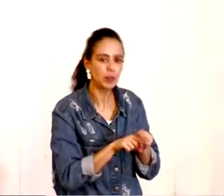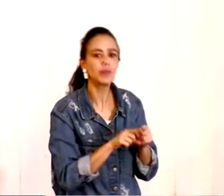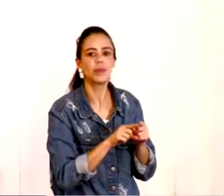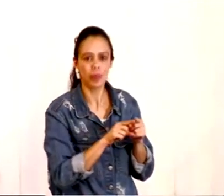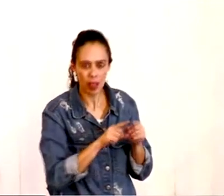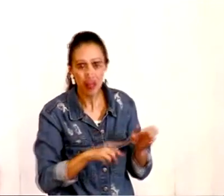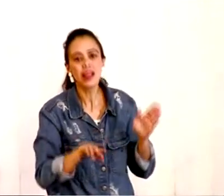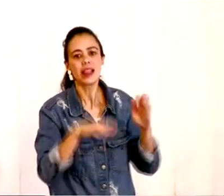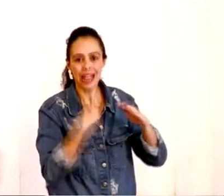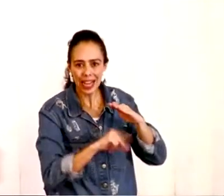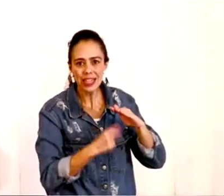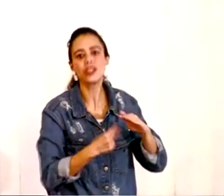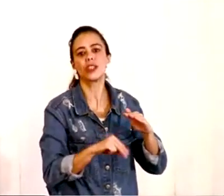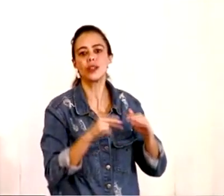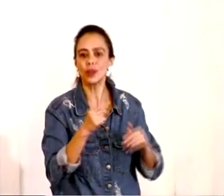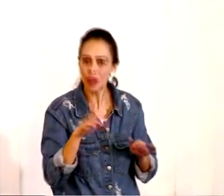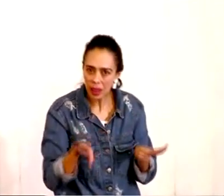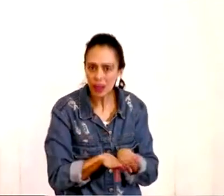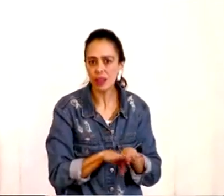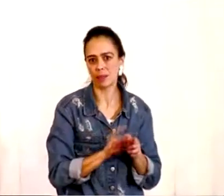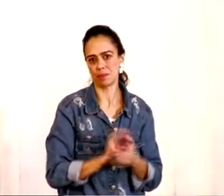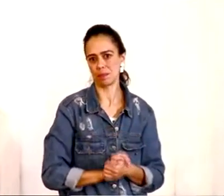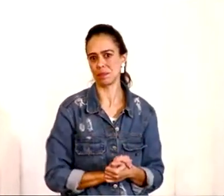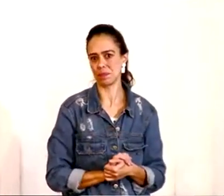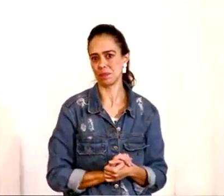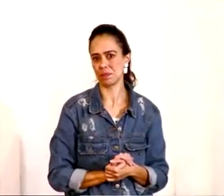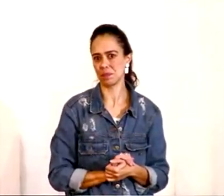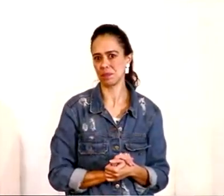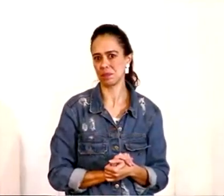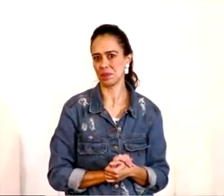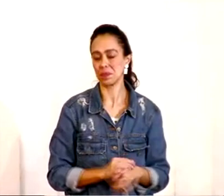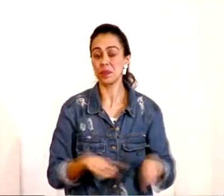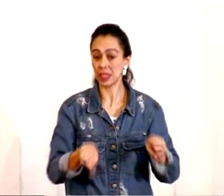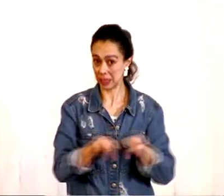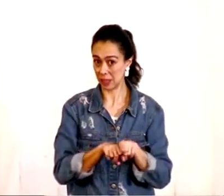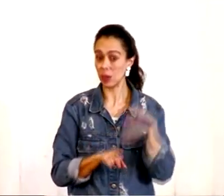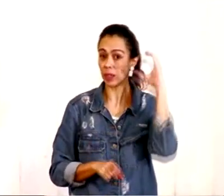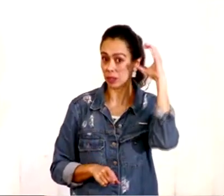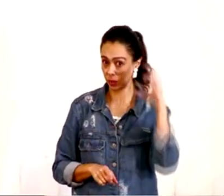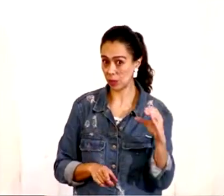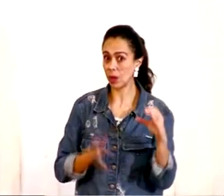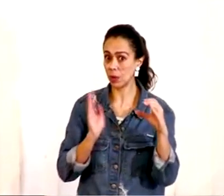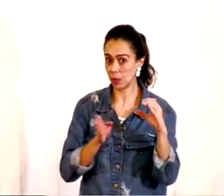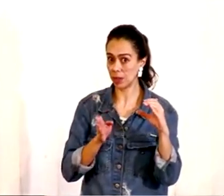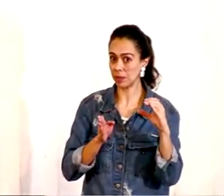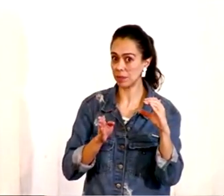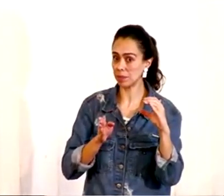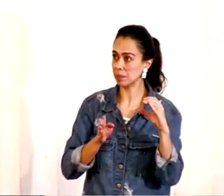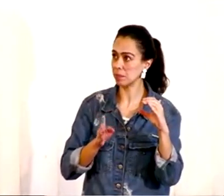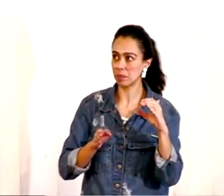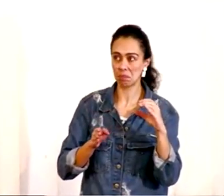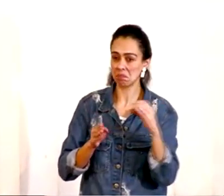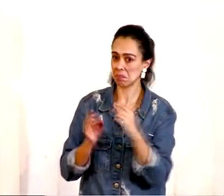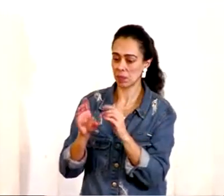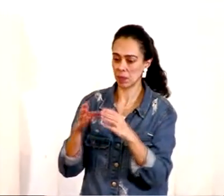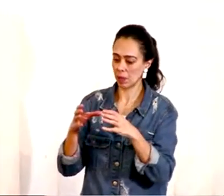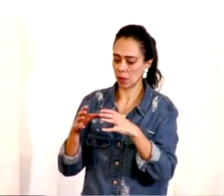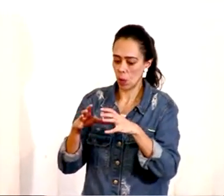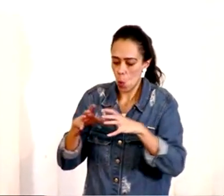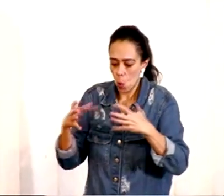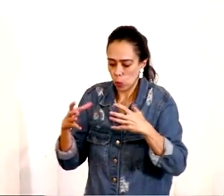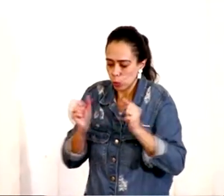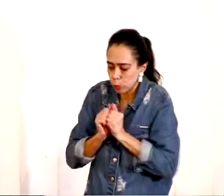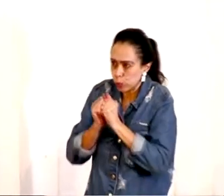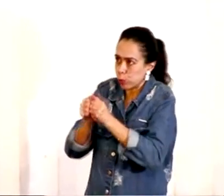16 termina então essa parte dizendo que Caim vai se retirar da presença do Senhor e habitar numa terra, a terra de